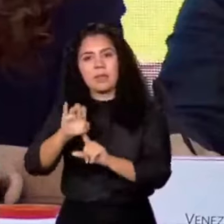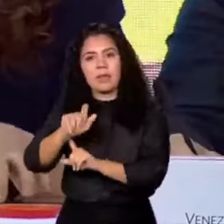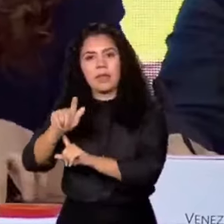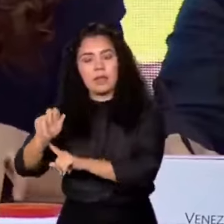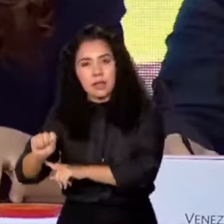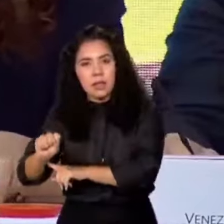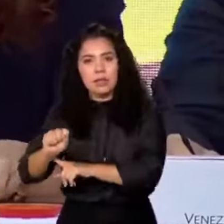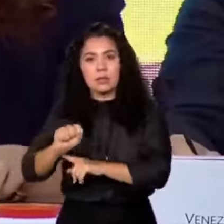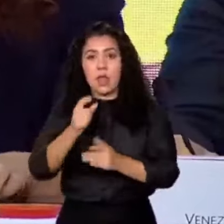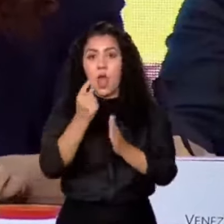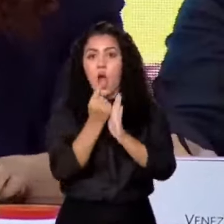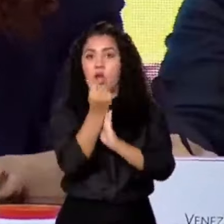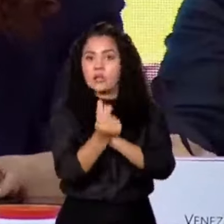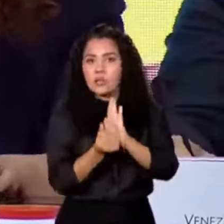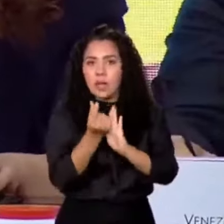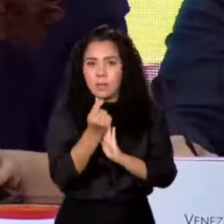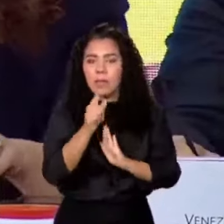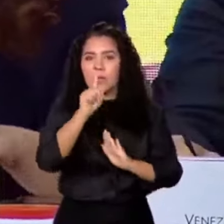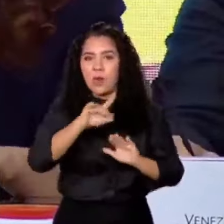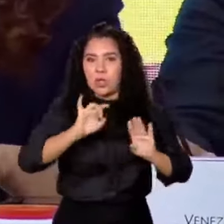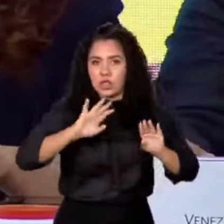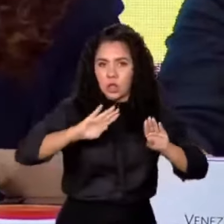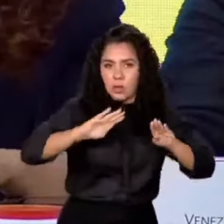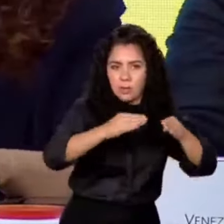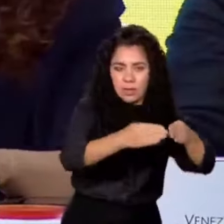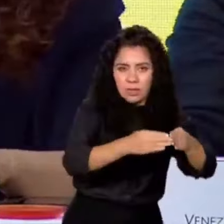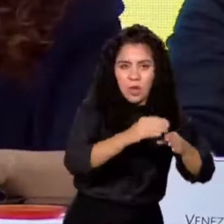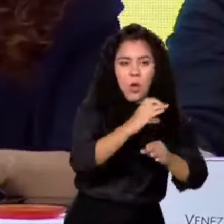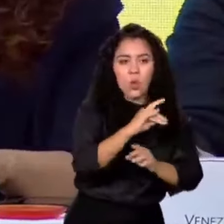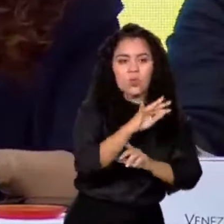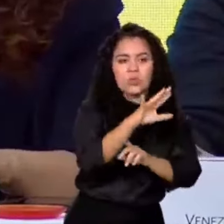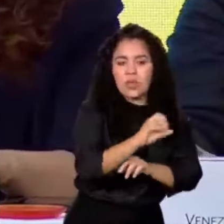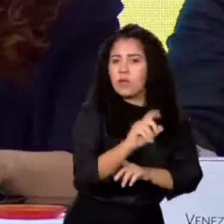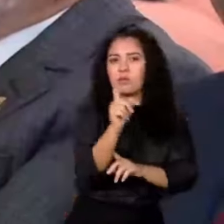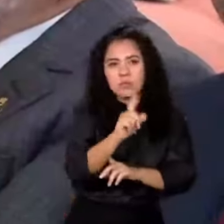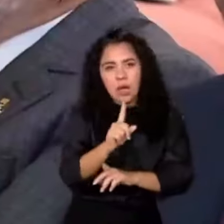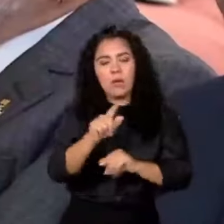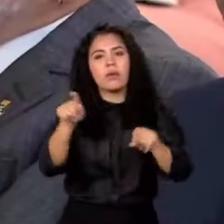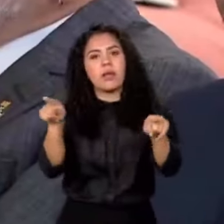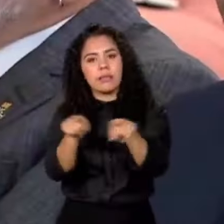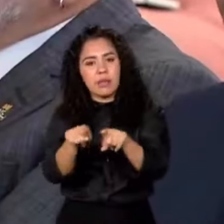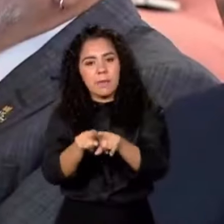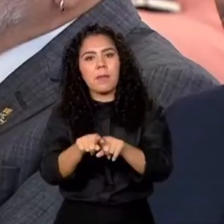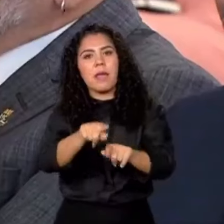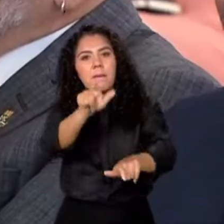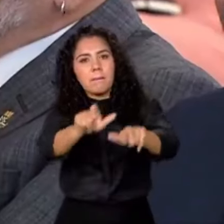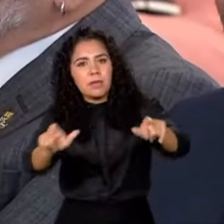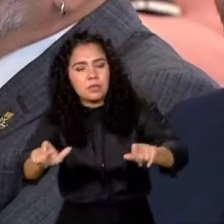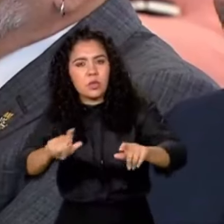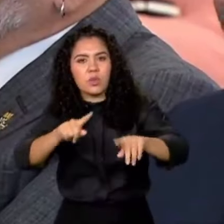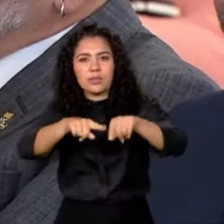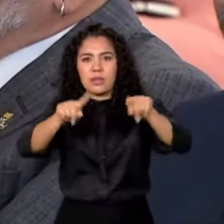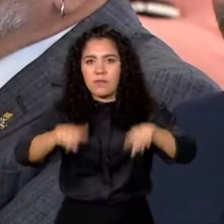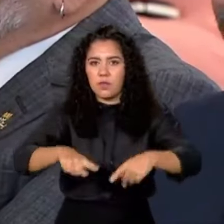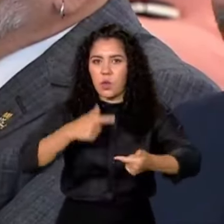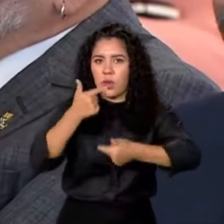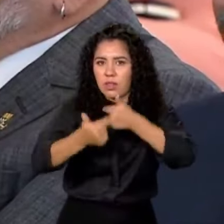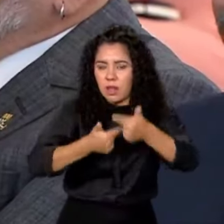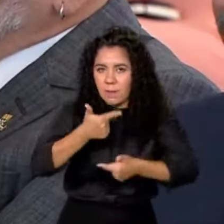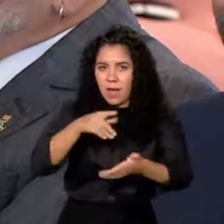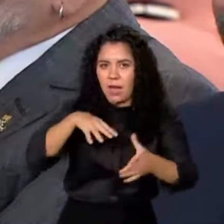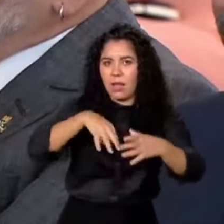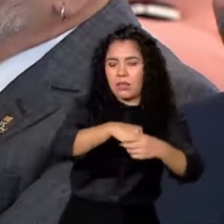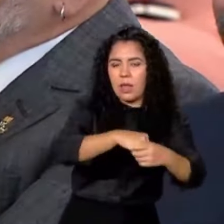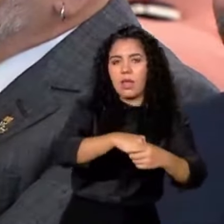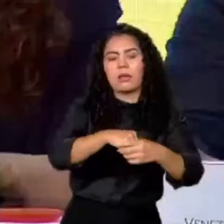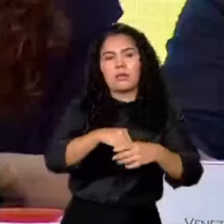custeio, é custeio, é pessoal, é investimento. Nós estamos anunciando aqui hoje, com os 5,5 bilhões do Pacto